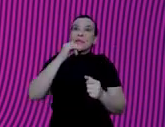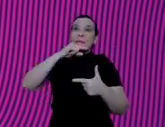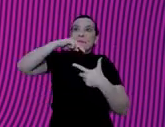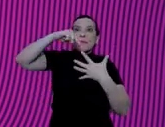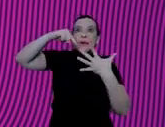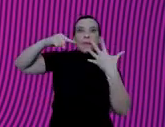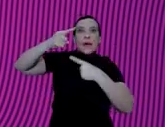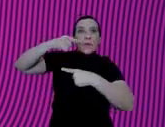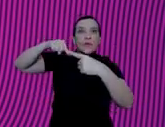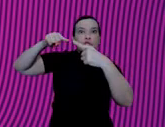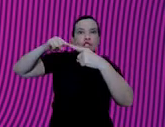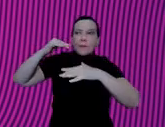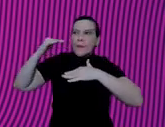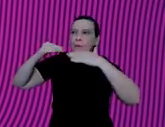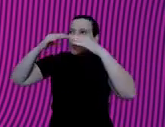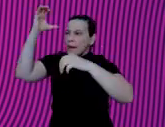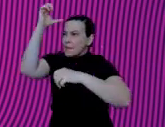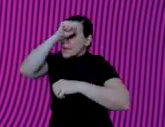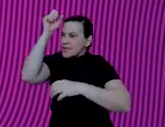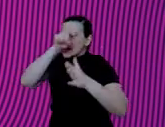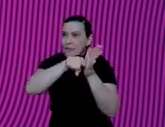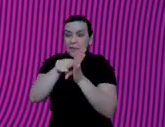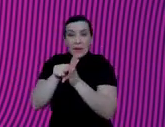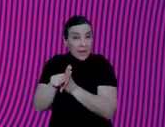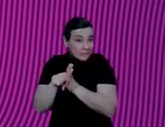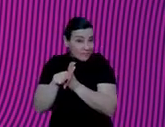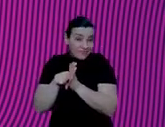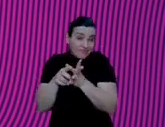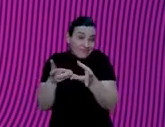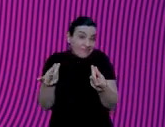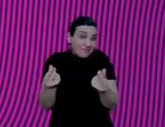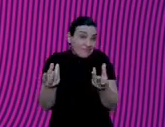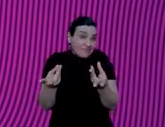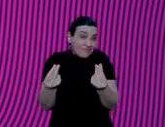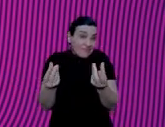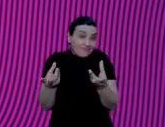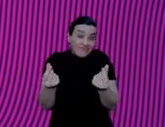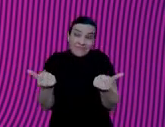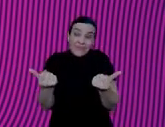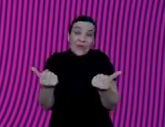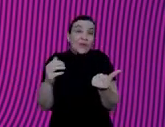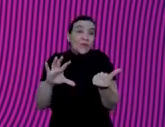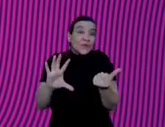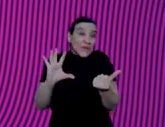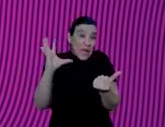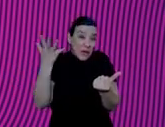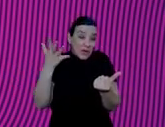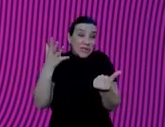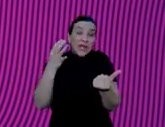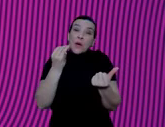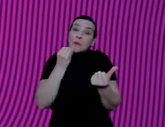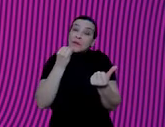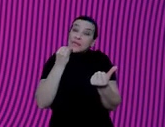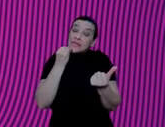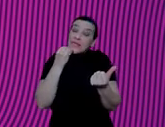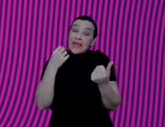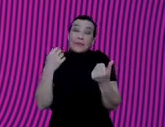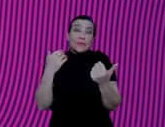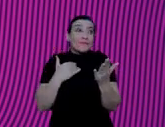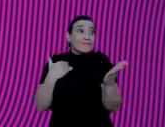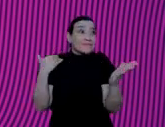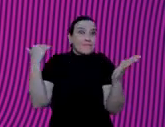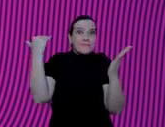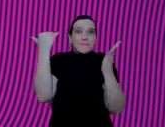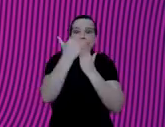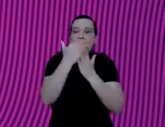que se esperava, né, acabou, isso sim, levando, né, a um entusiasmo em paralelo exagerado com o